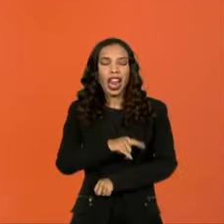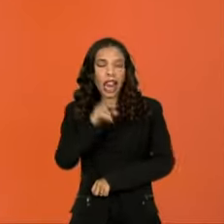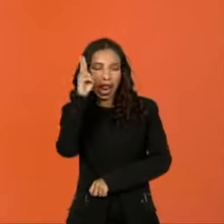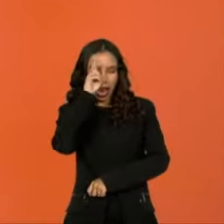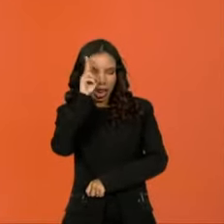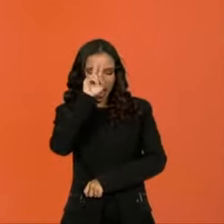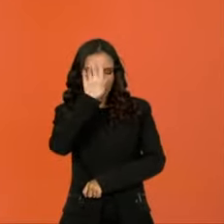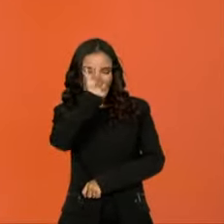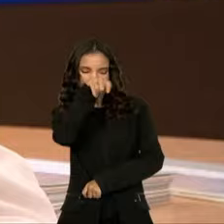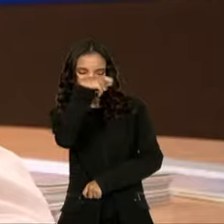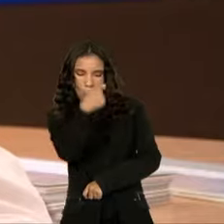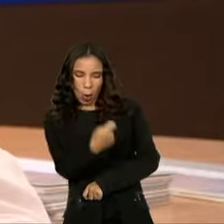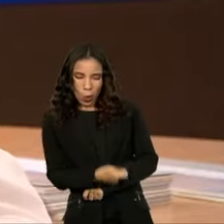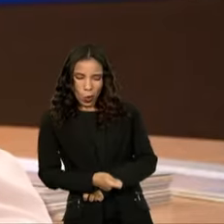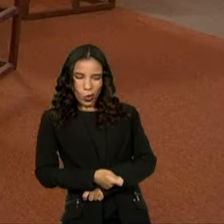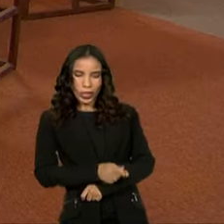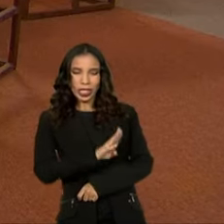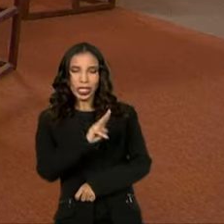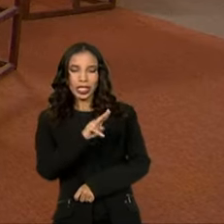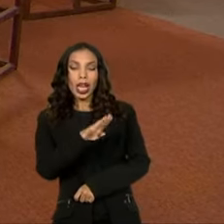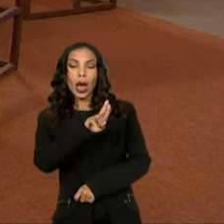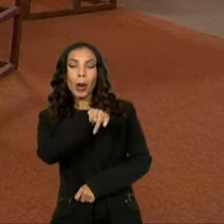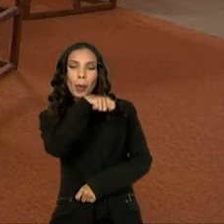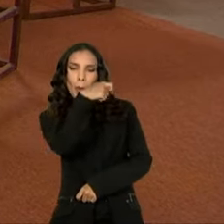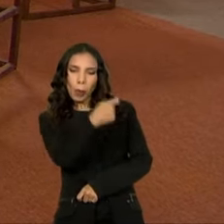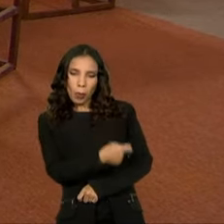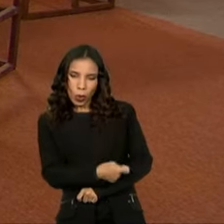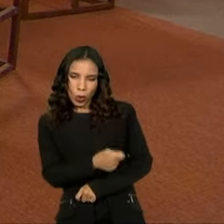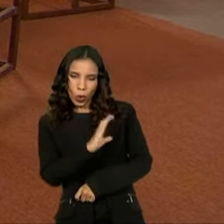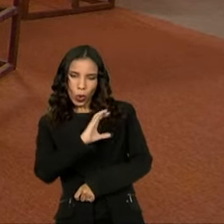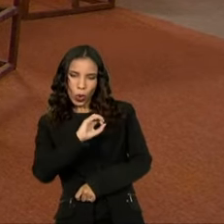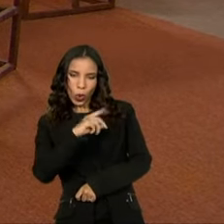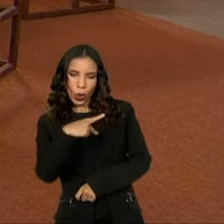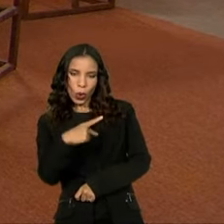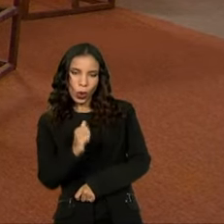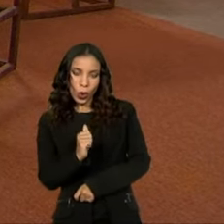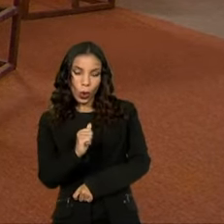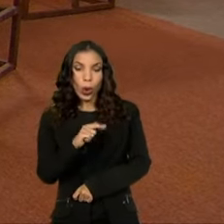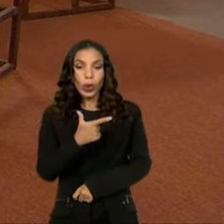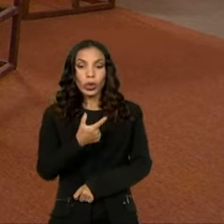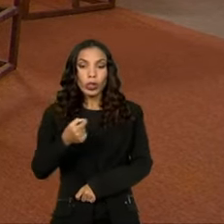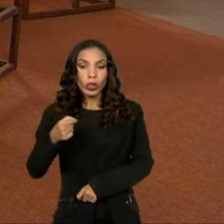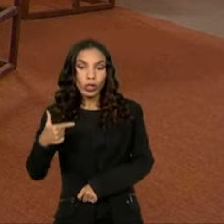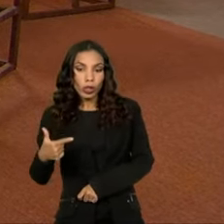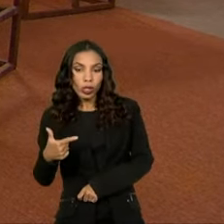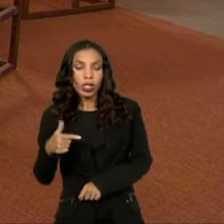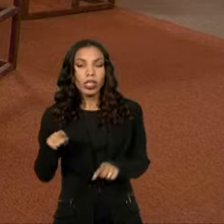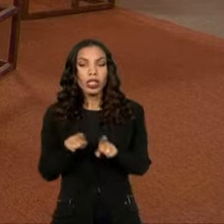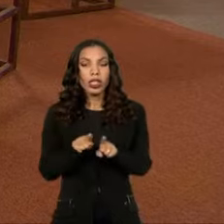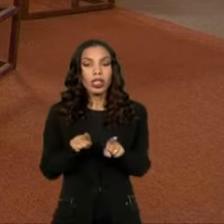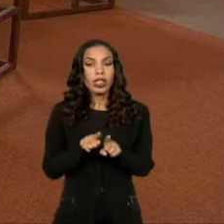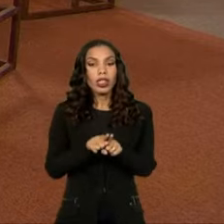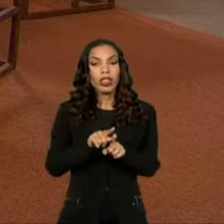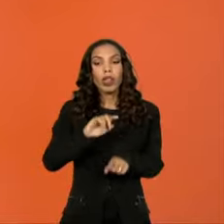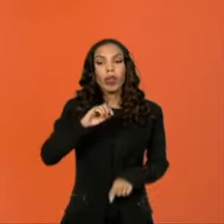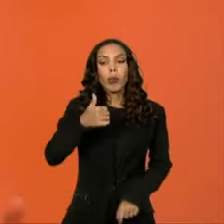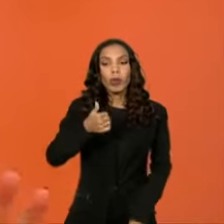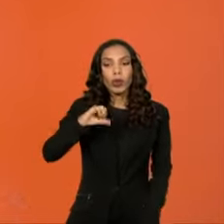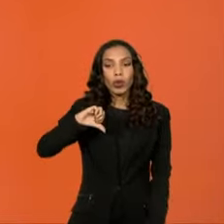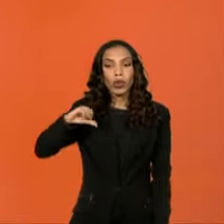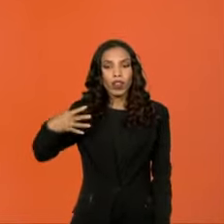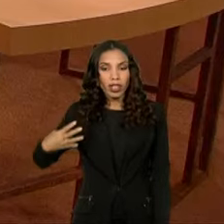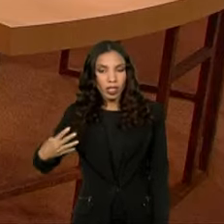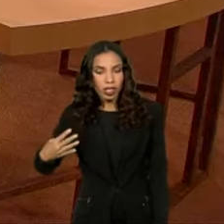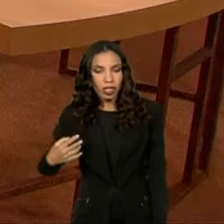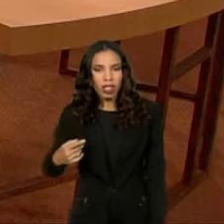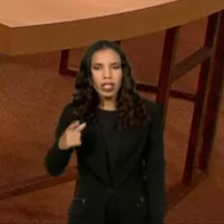disso? Marleto Doutor, tu lembra, Luciana? Pé quente, respeito. É. Isso em 2002, mas teve ainda de 94. 94, eu acho que a gente